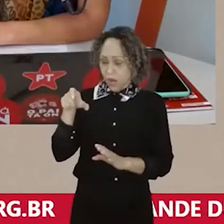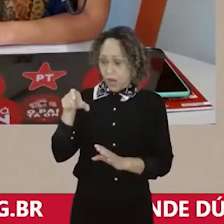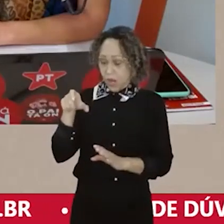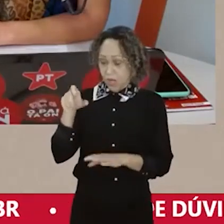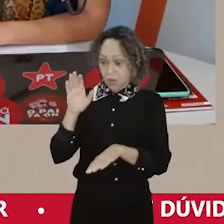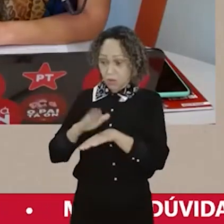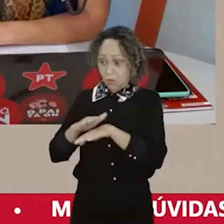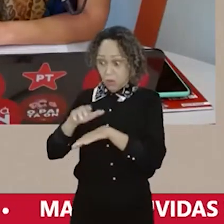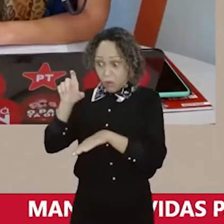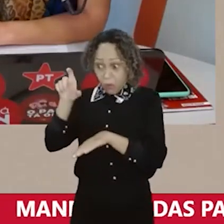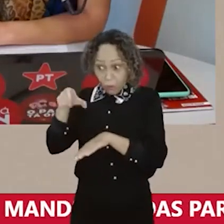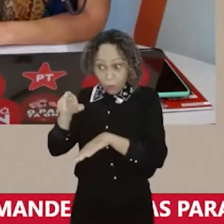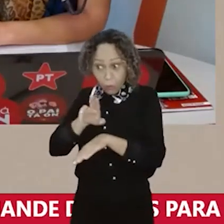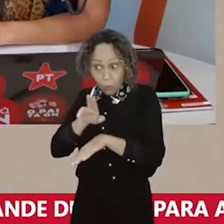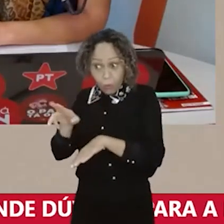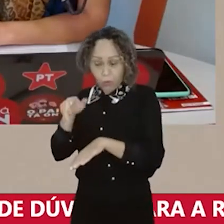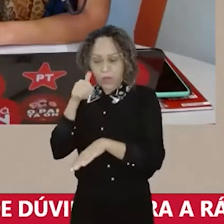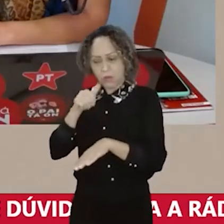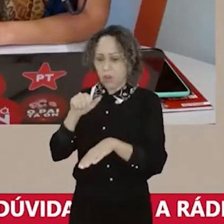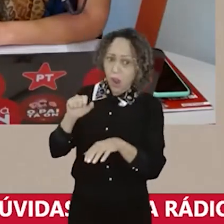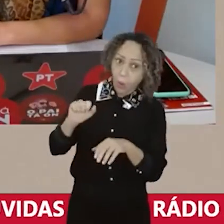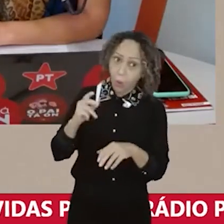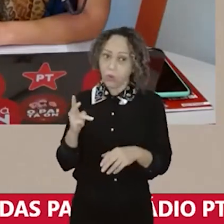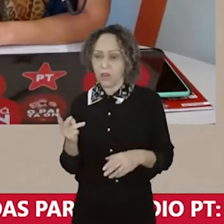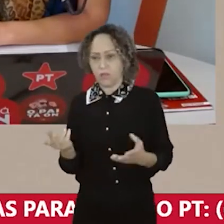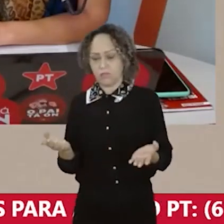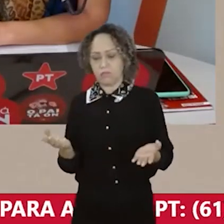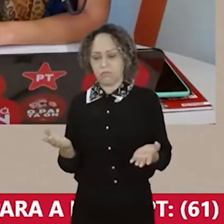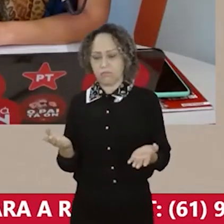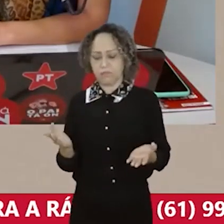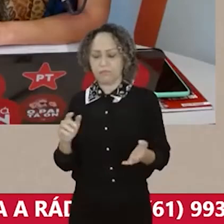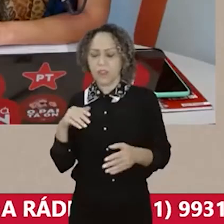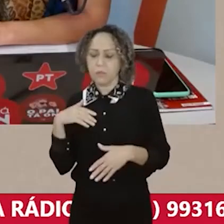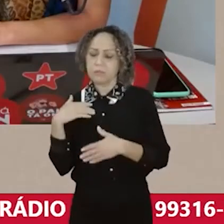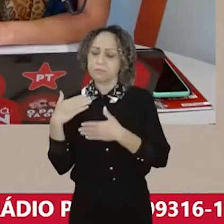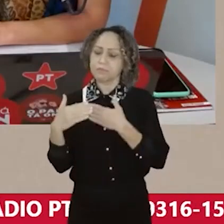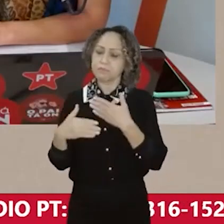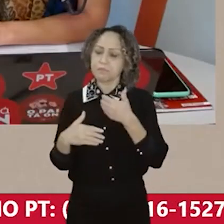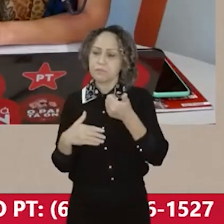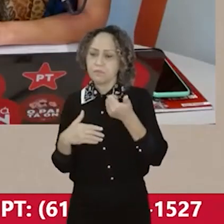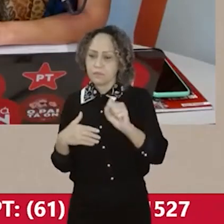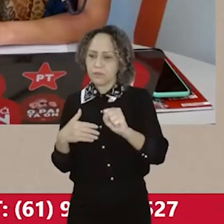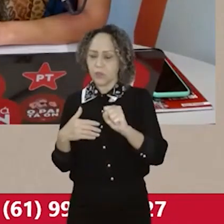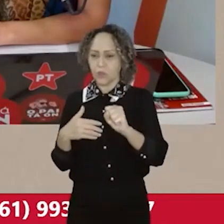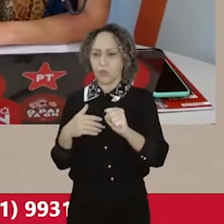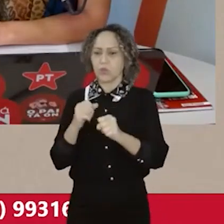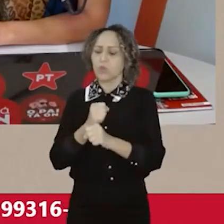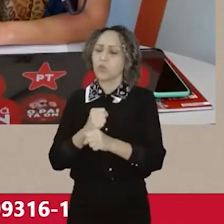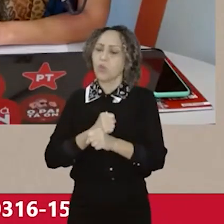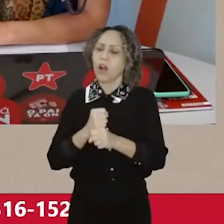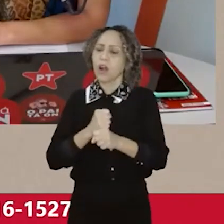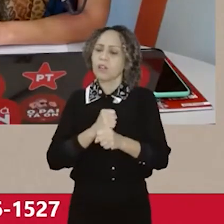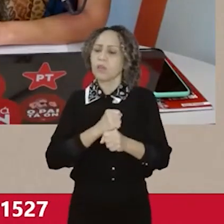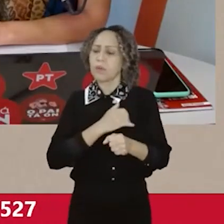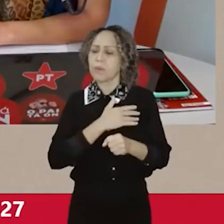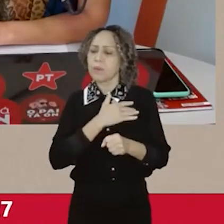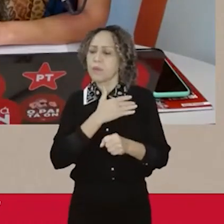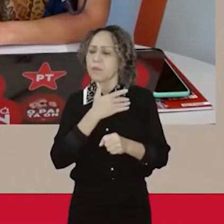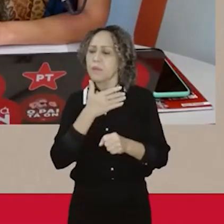cartão deveria ser da mulher ou não. Passado aí os 18 anos que o Bolsa Família